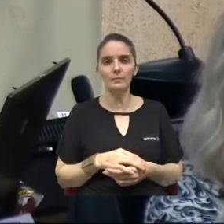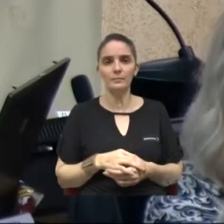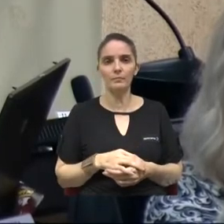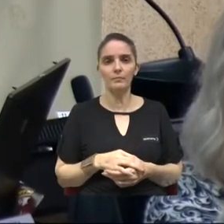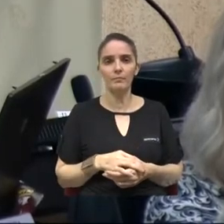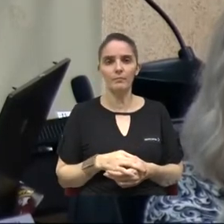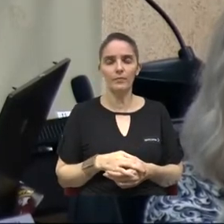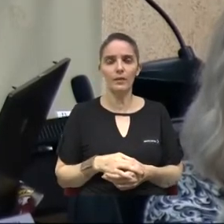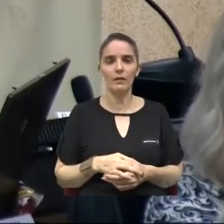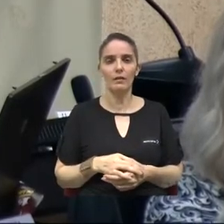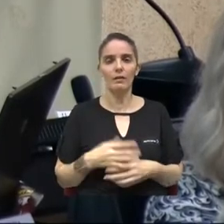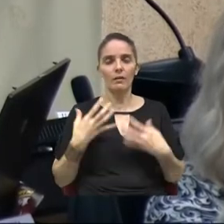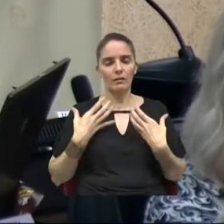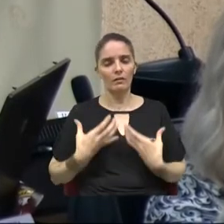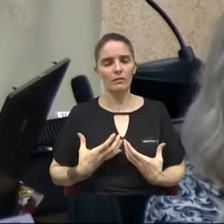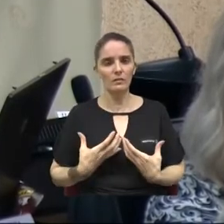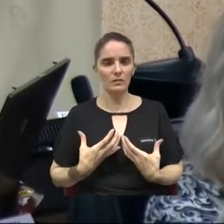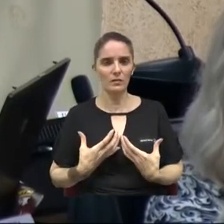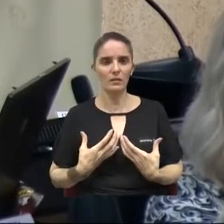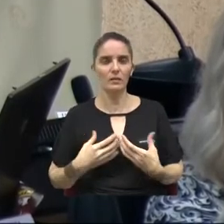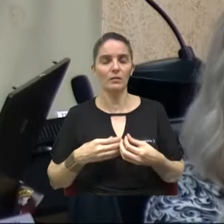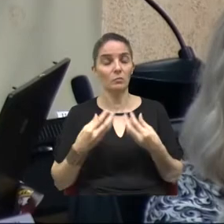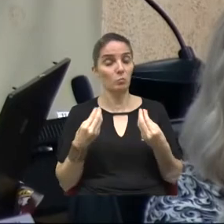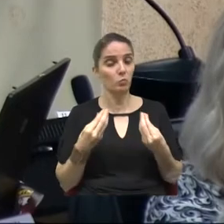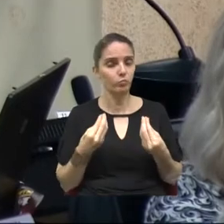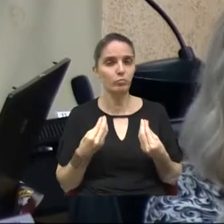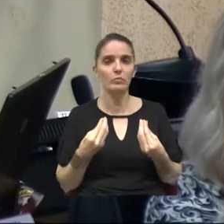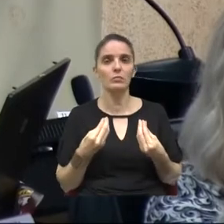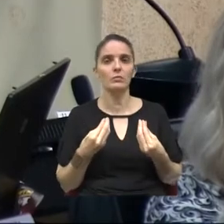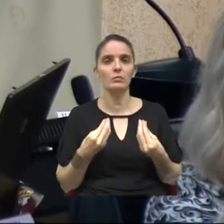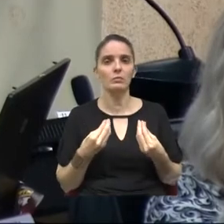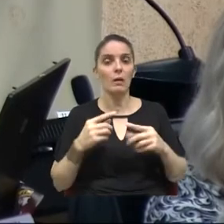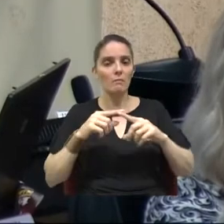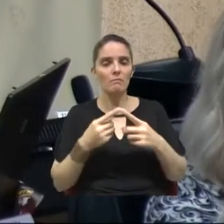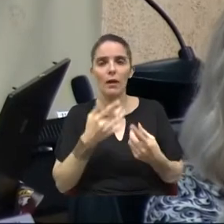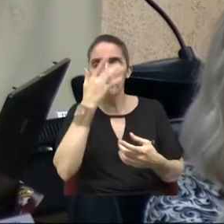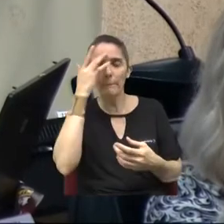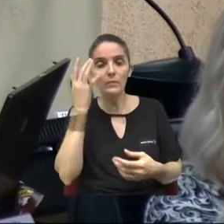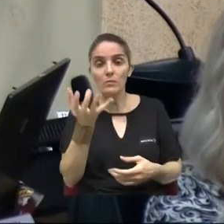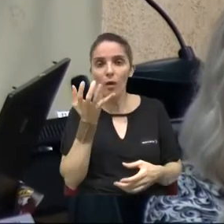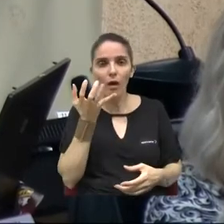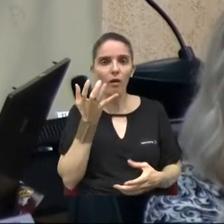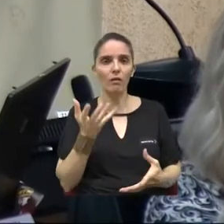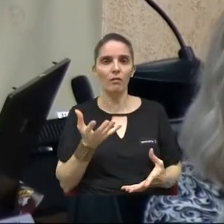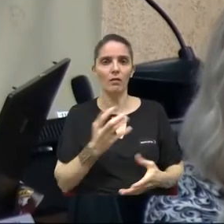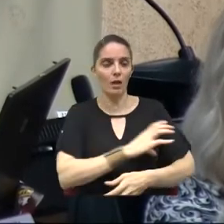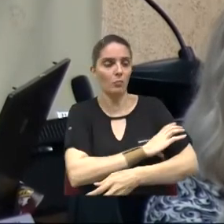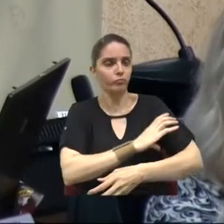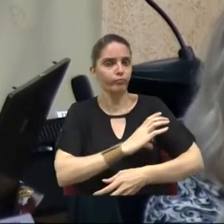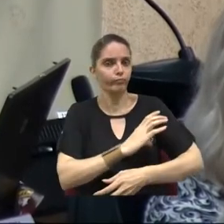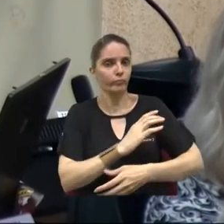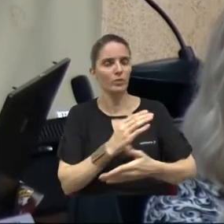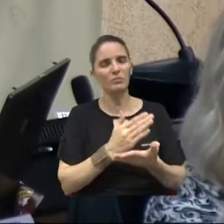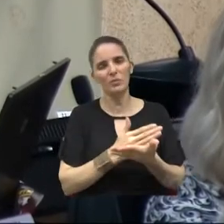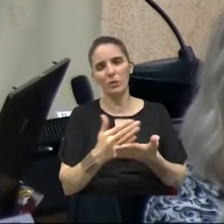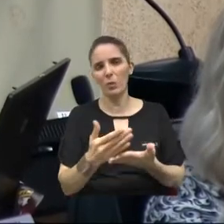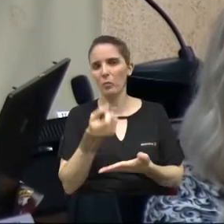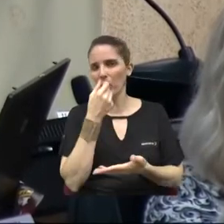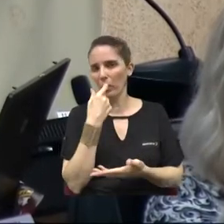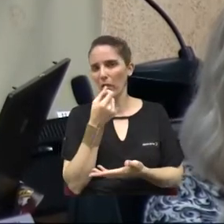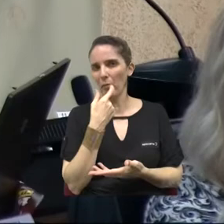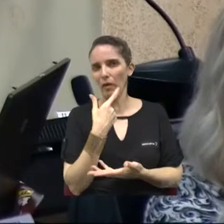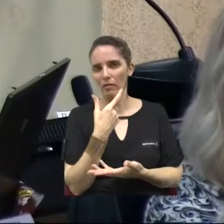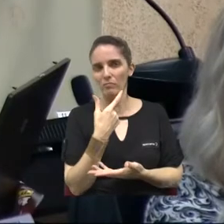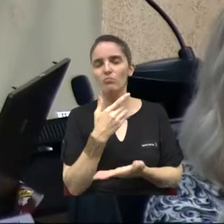um cansaço que ele não espera, e aí ele quer alcançar aquele objetivo, ele recorre a esse tipo de, né,